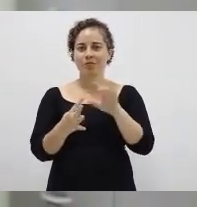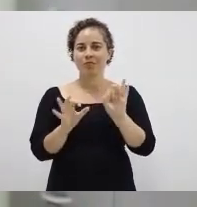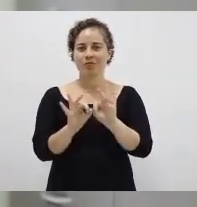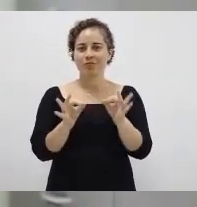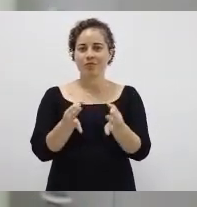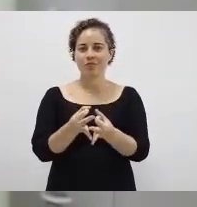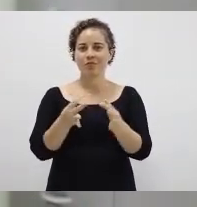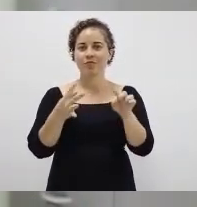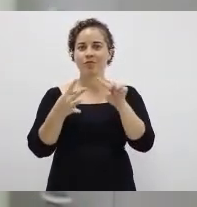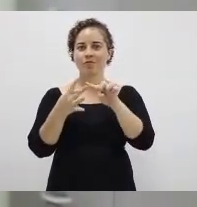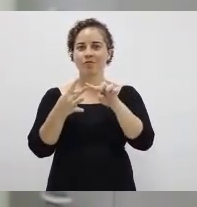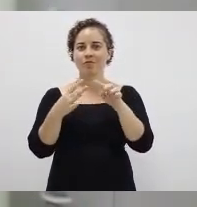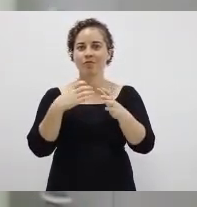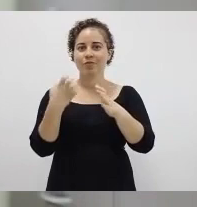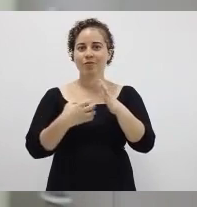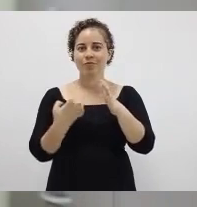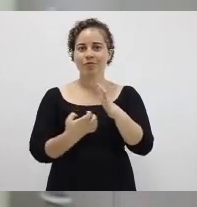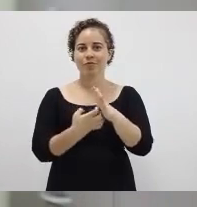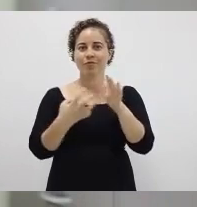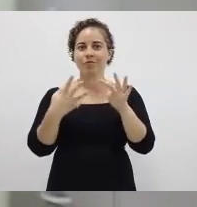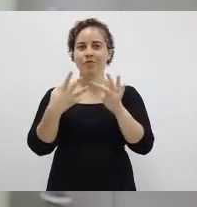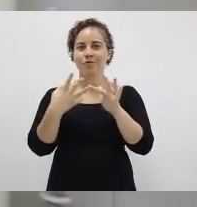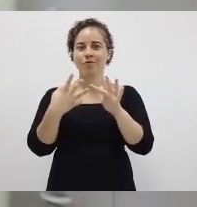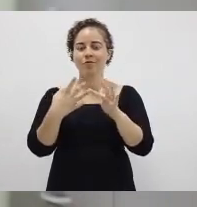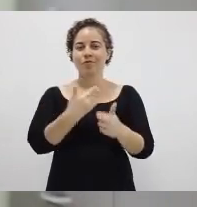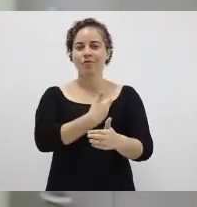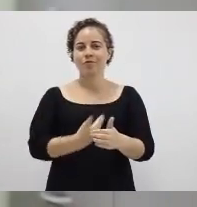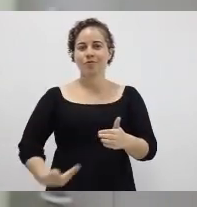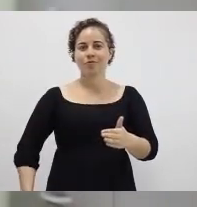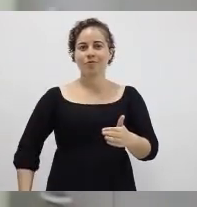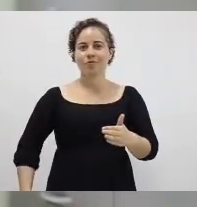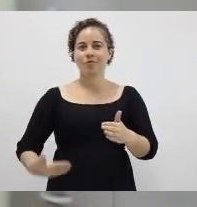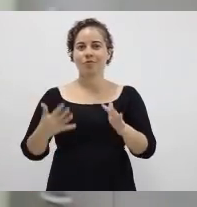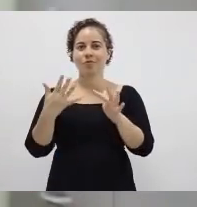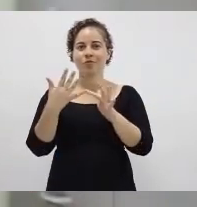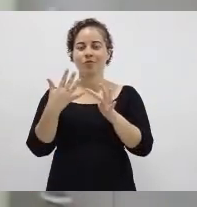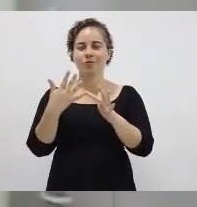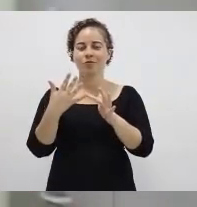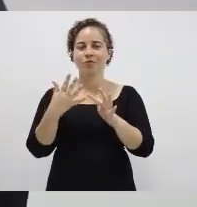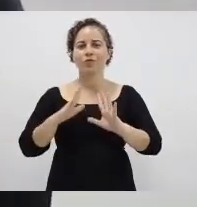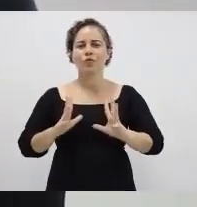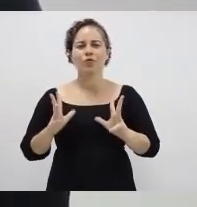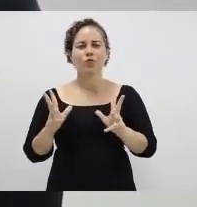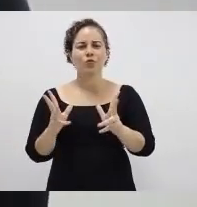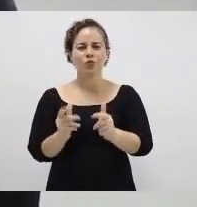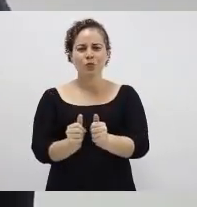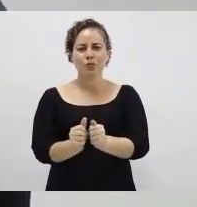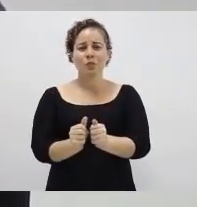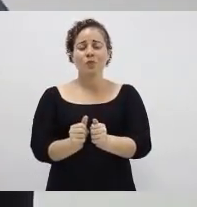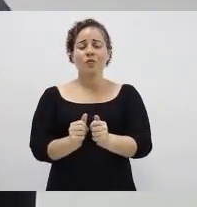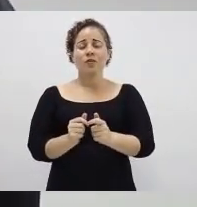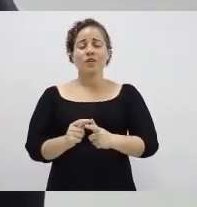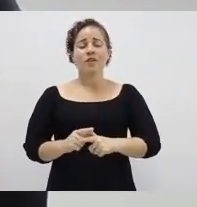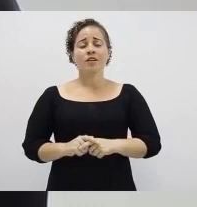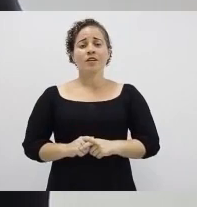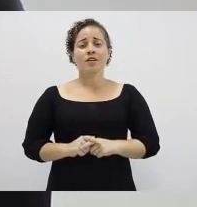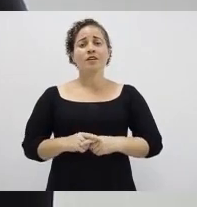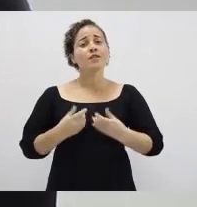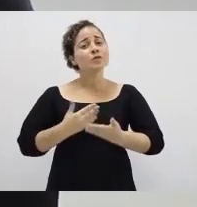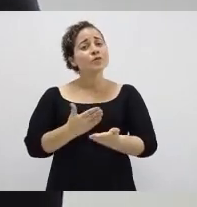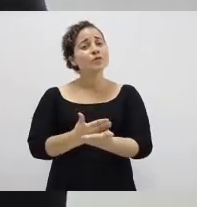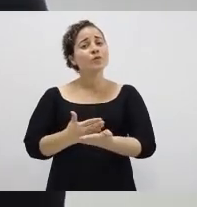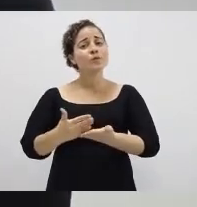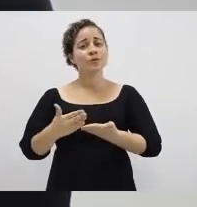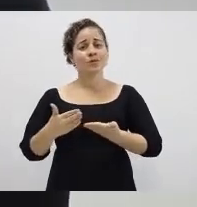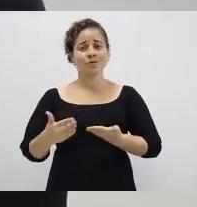agente econômico empresa, o agente econômico governo e o agente econômico resto do mundo. Nós começamos a falar um pouco sobre as funções